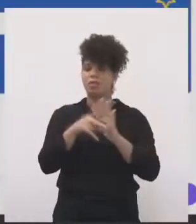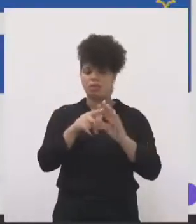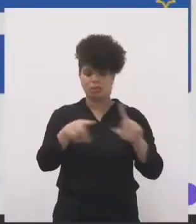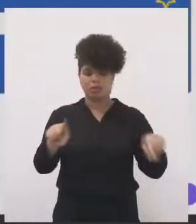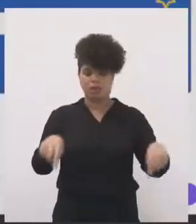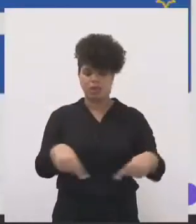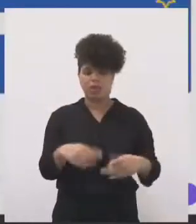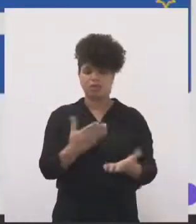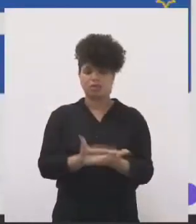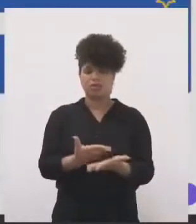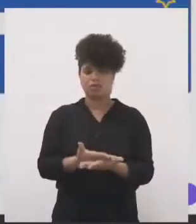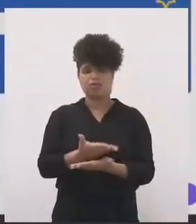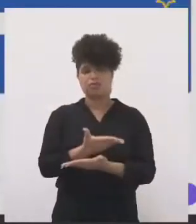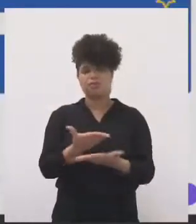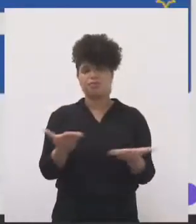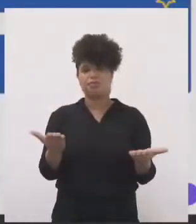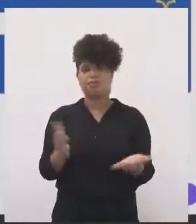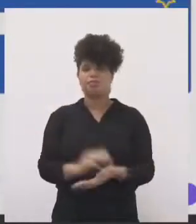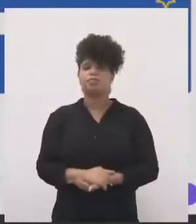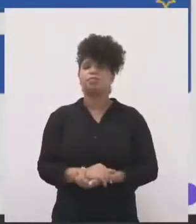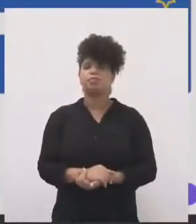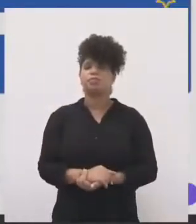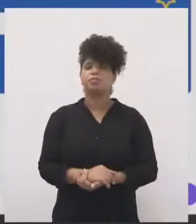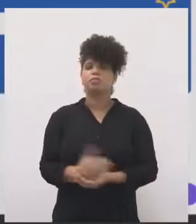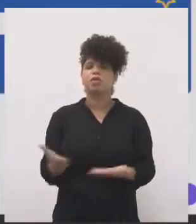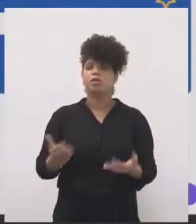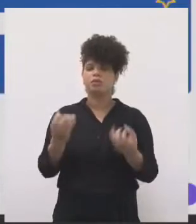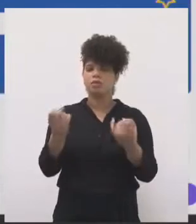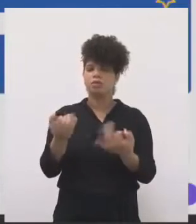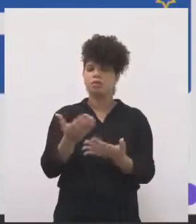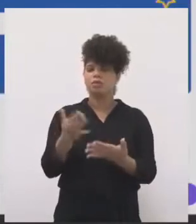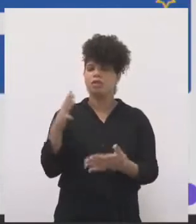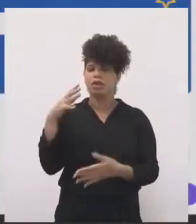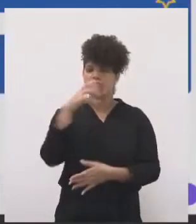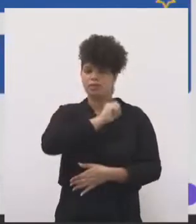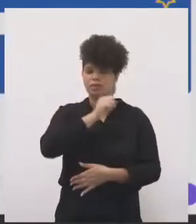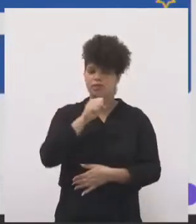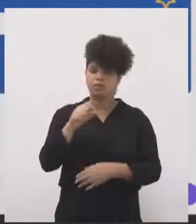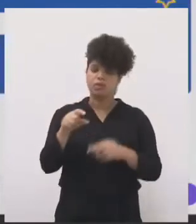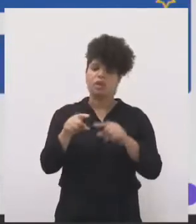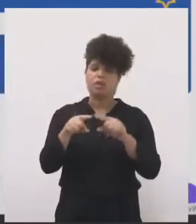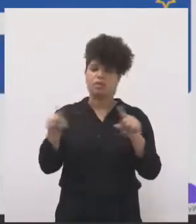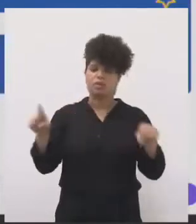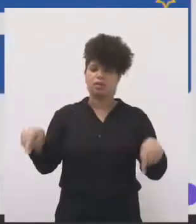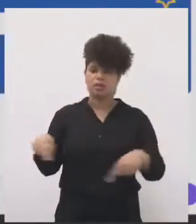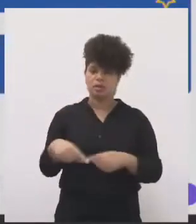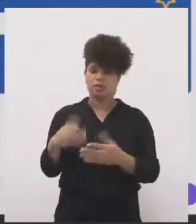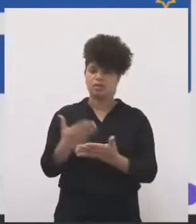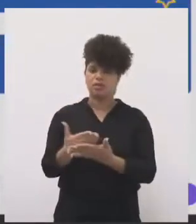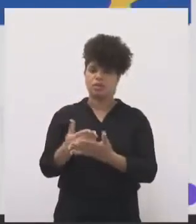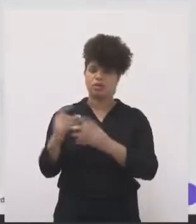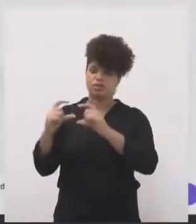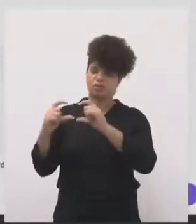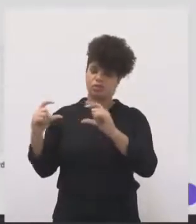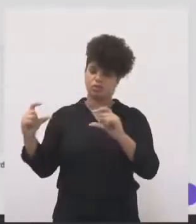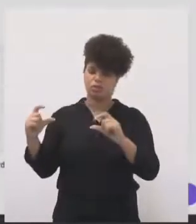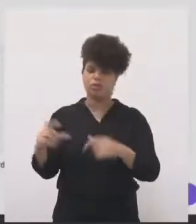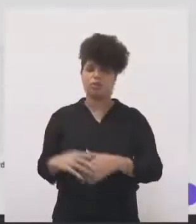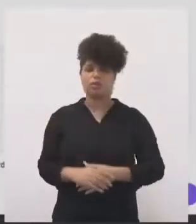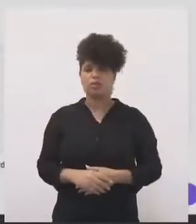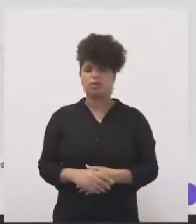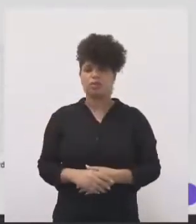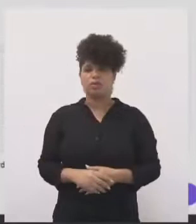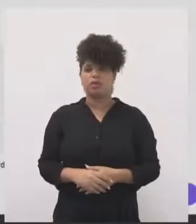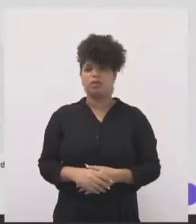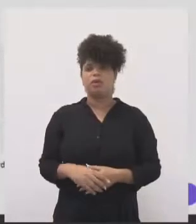vocês, tá? Então, falando brevemente da sala de aula de vocês, a sala de aula, vocês têm